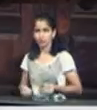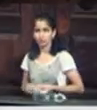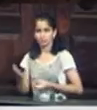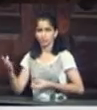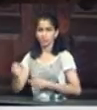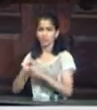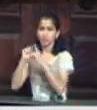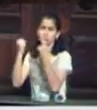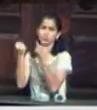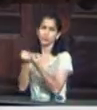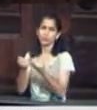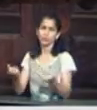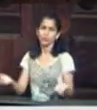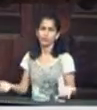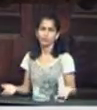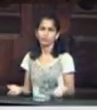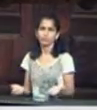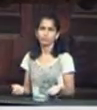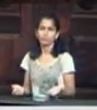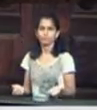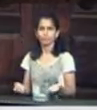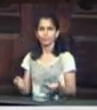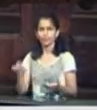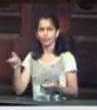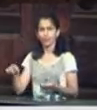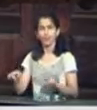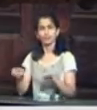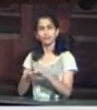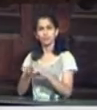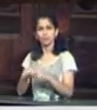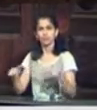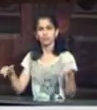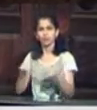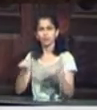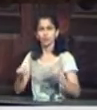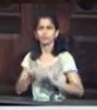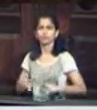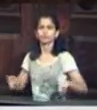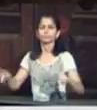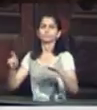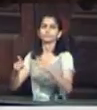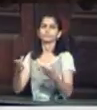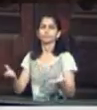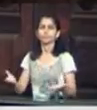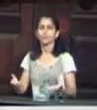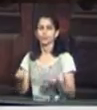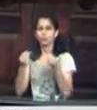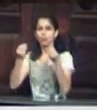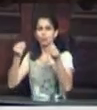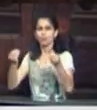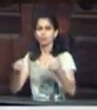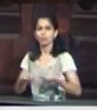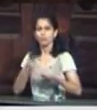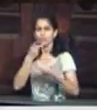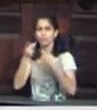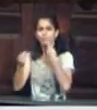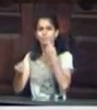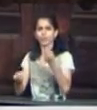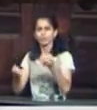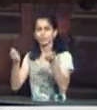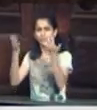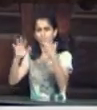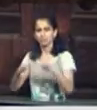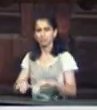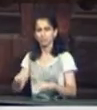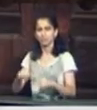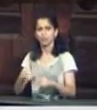Rio de Janeiro foi o gasto com pessoal e com servidores públicos. Quem tem o desplante de dizer que o que quebrou o Estado